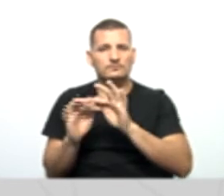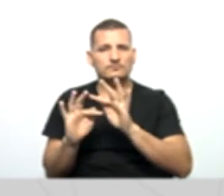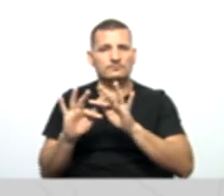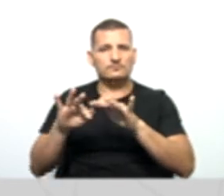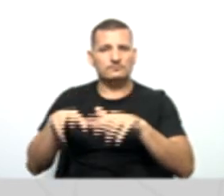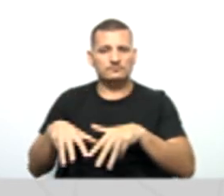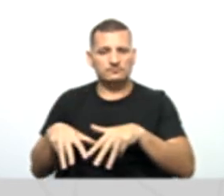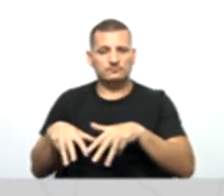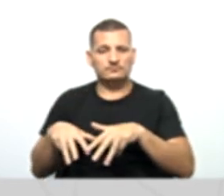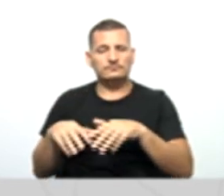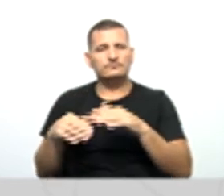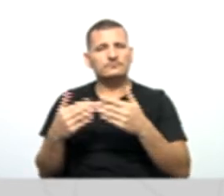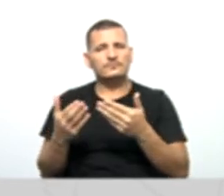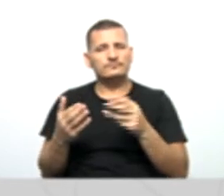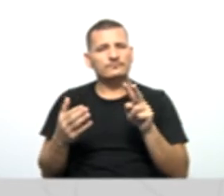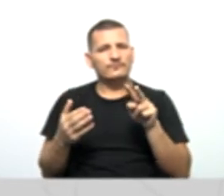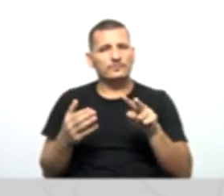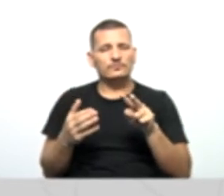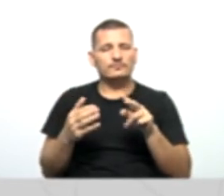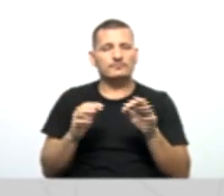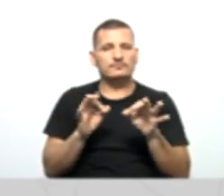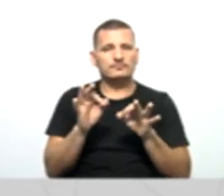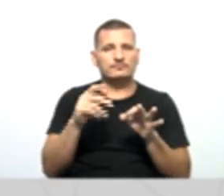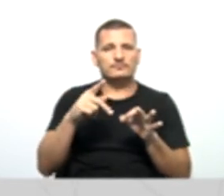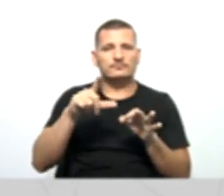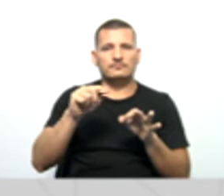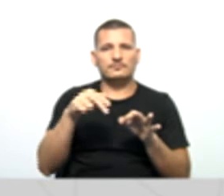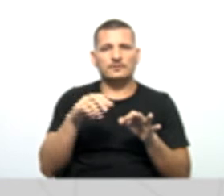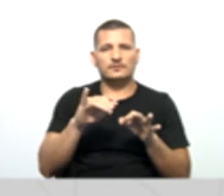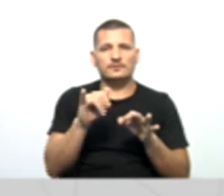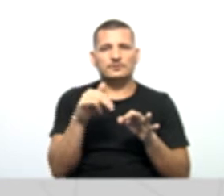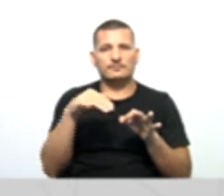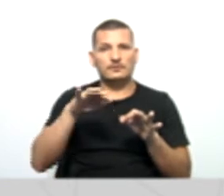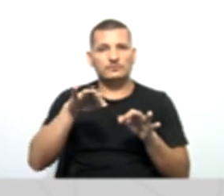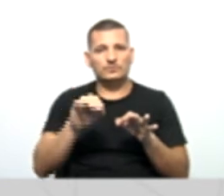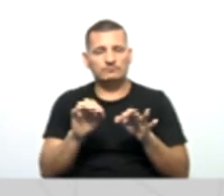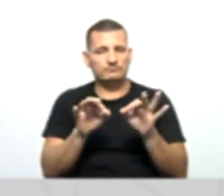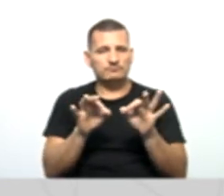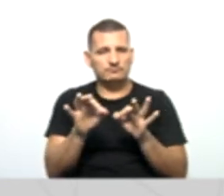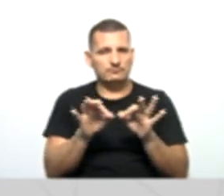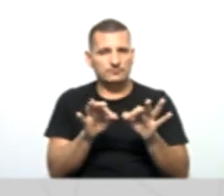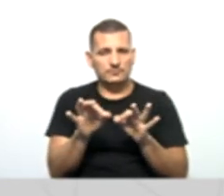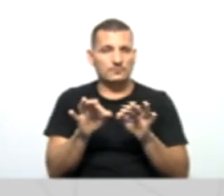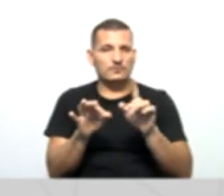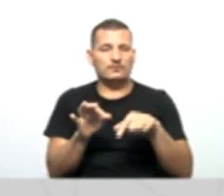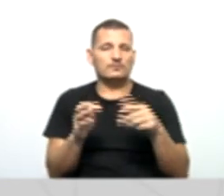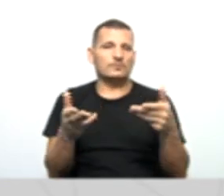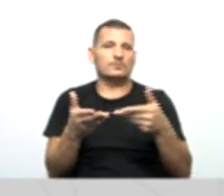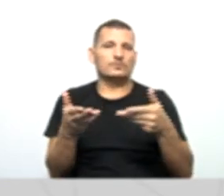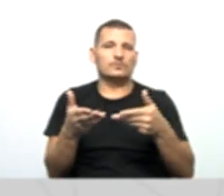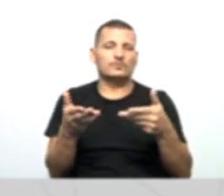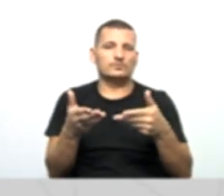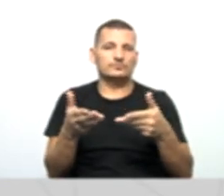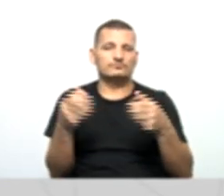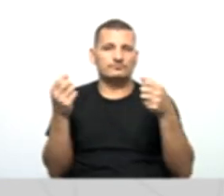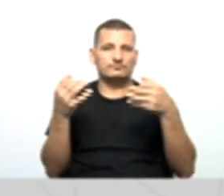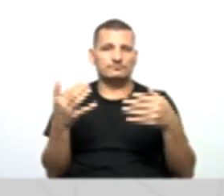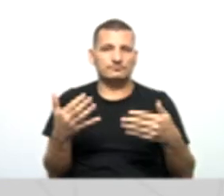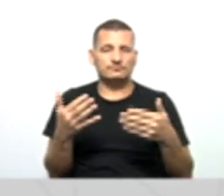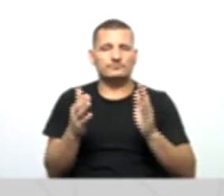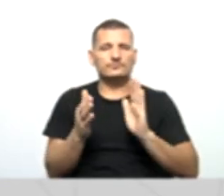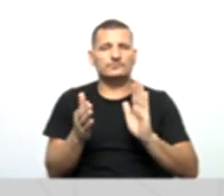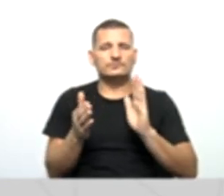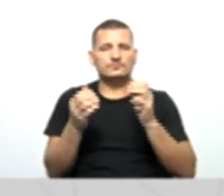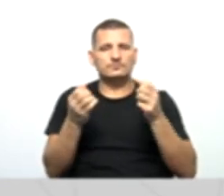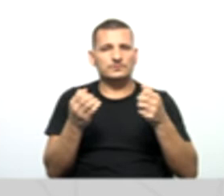o planejamento ele está em destaque, que é justamente o que a gente vai tratar na teleaula de hoje, certo? A gente falou sobre